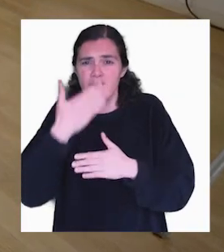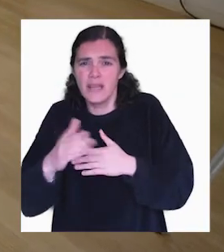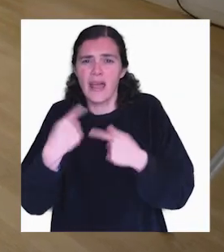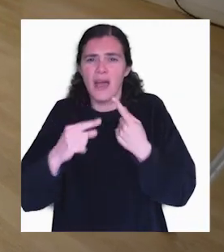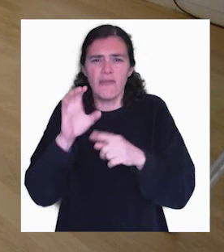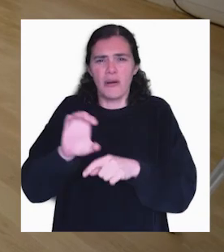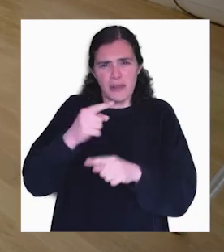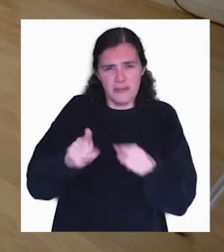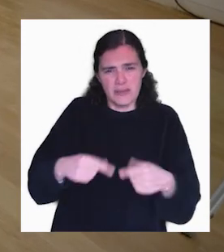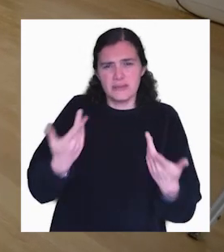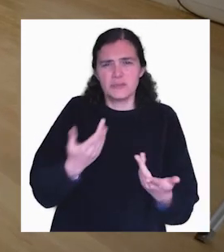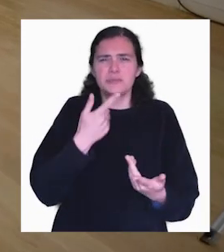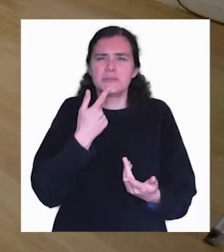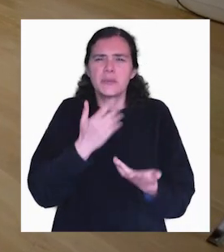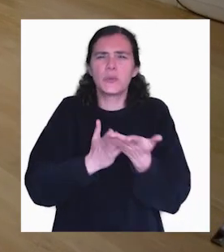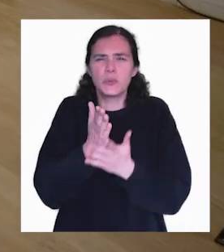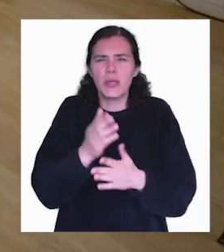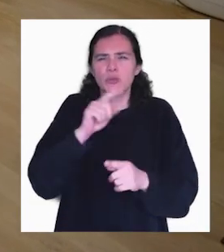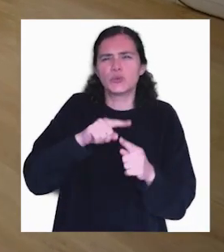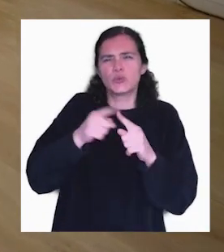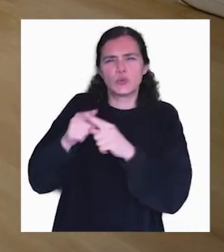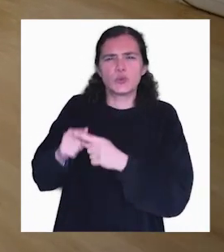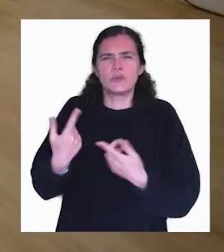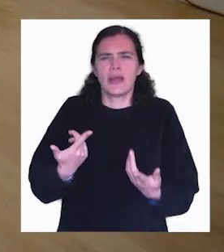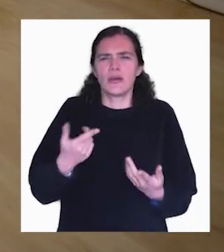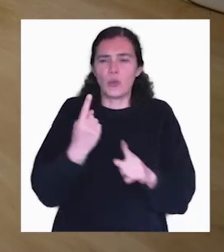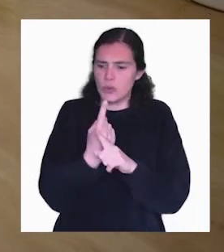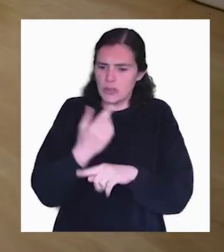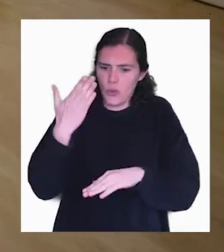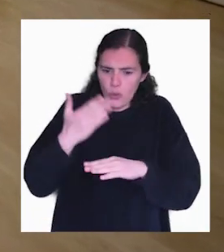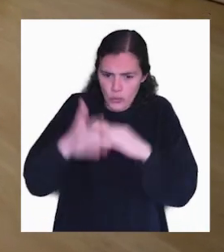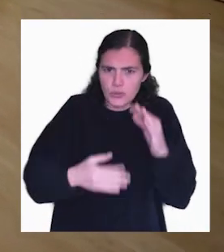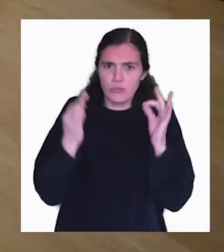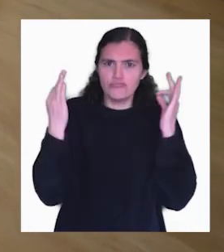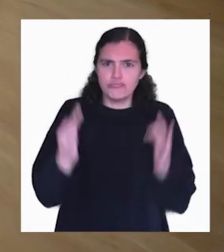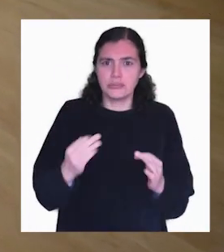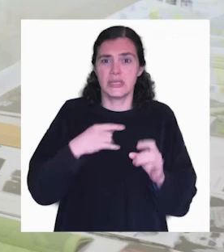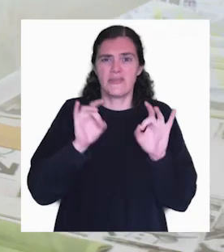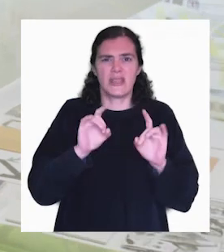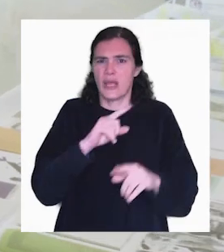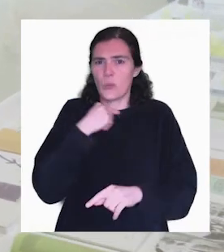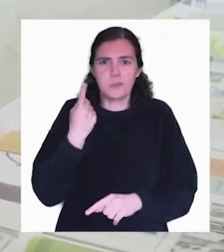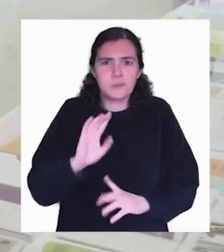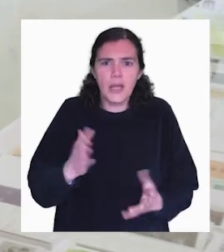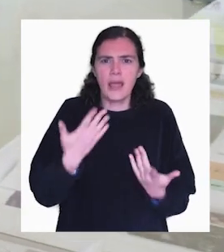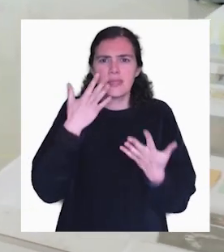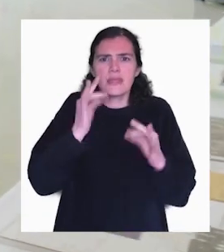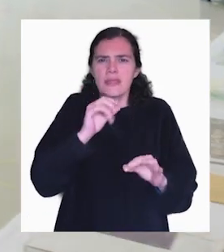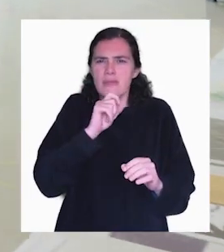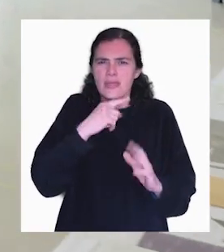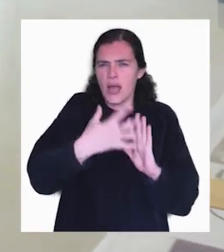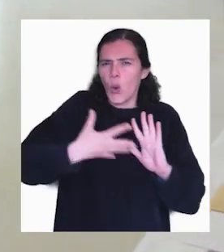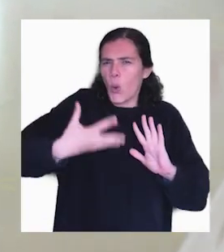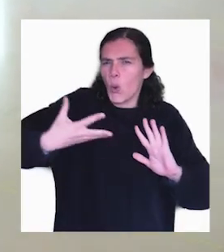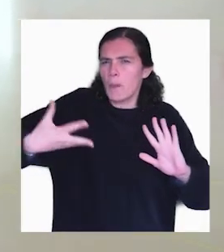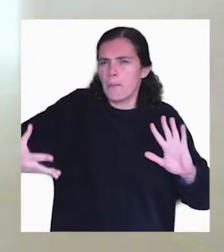percebemos continuidades várias e não factos consumados inevitáveis. Há uma tentativa de complexificar